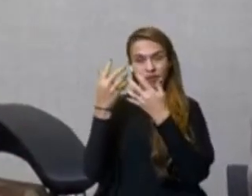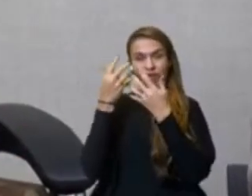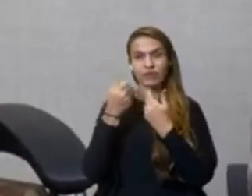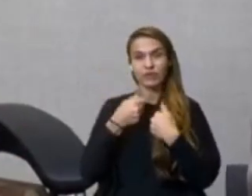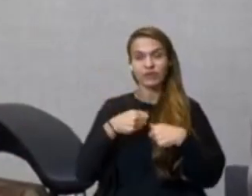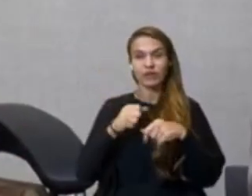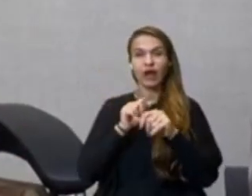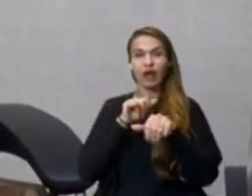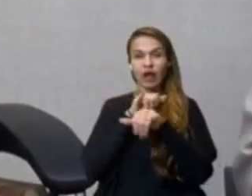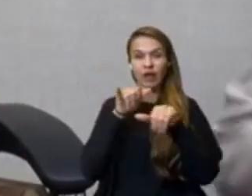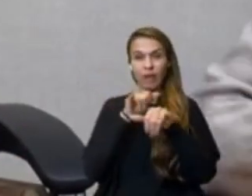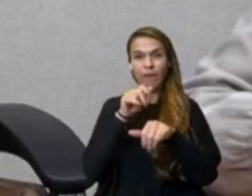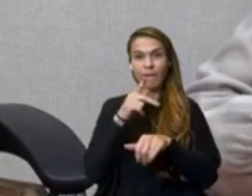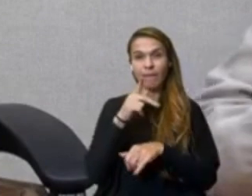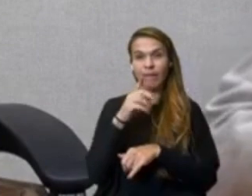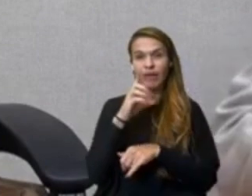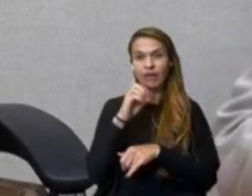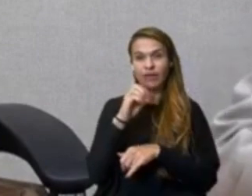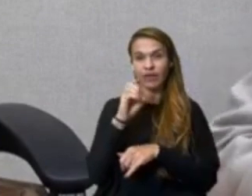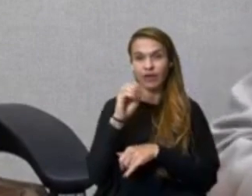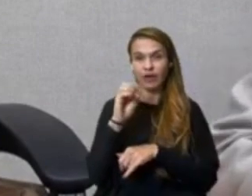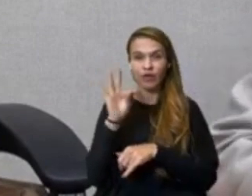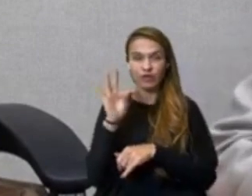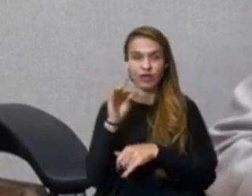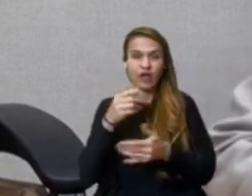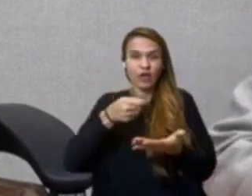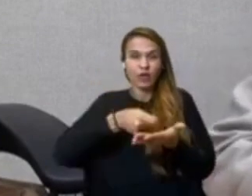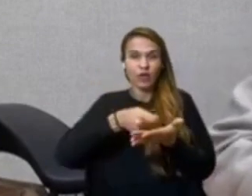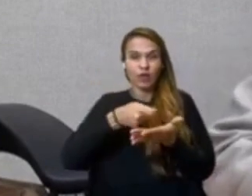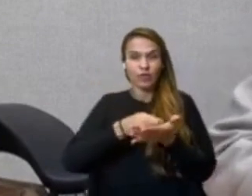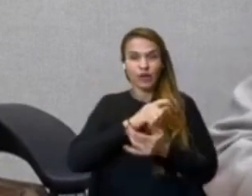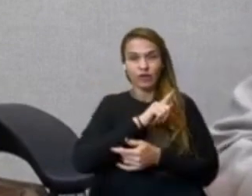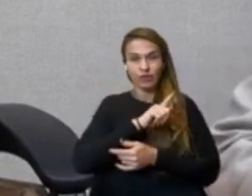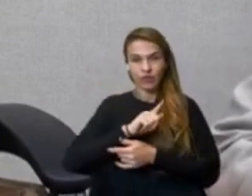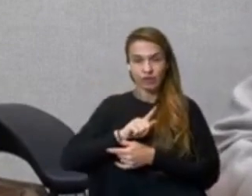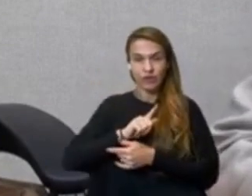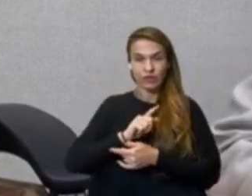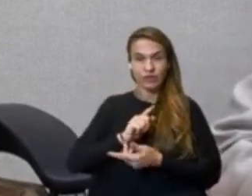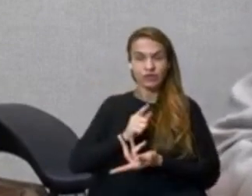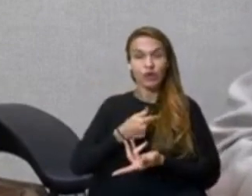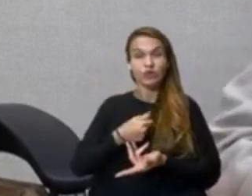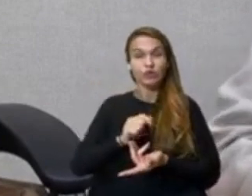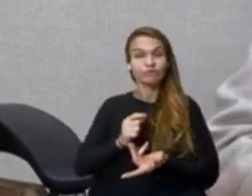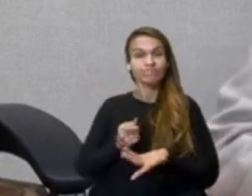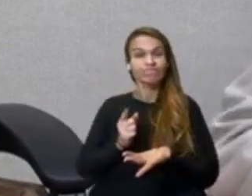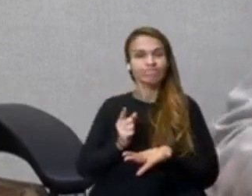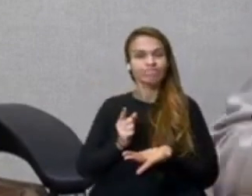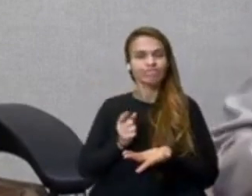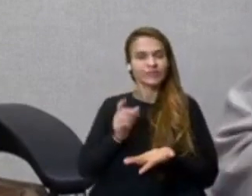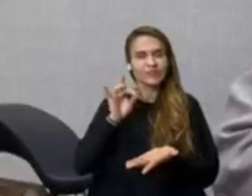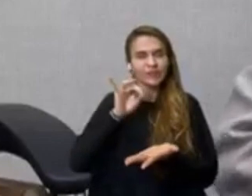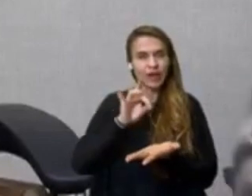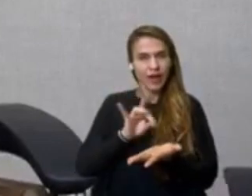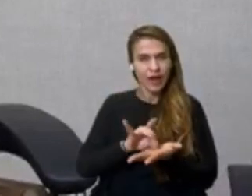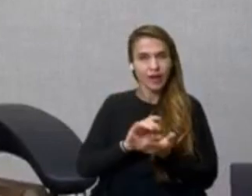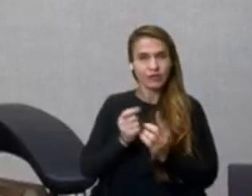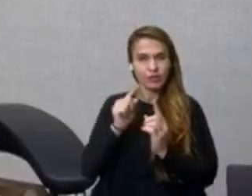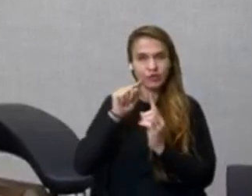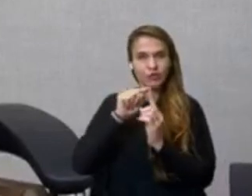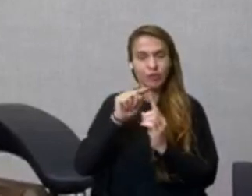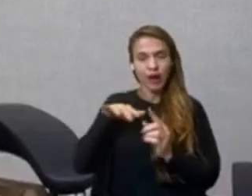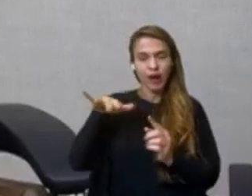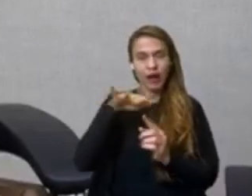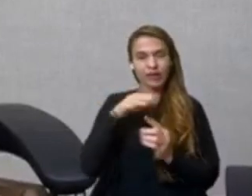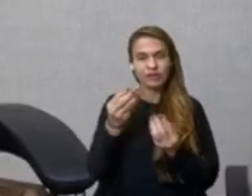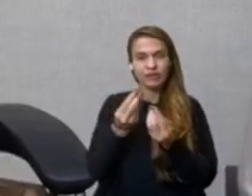PDOT e cobrar do governo as suas reais intenções para uma área de tão grande sensibilidade ambiental.